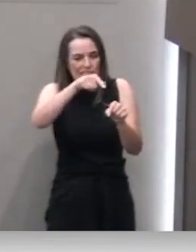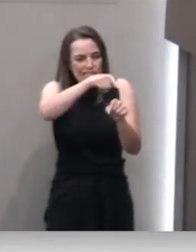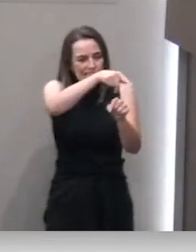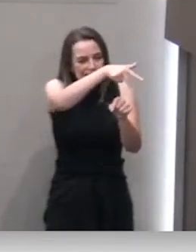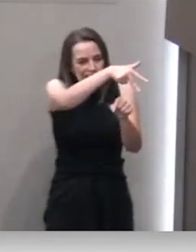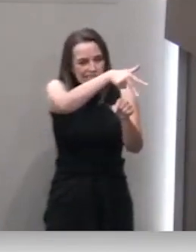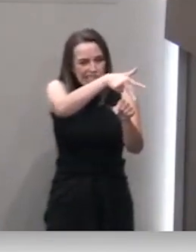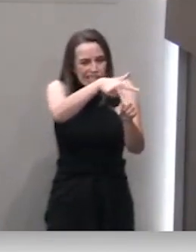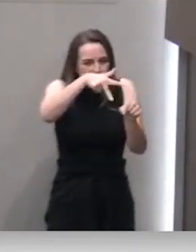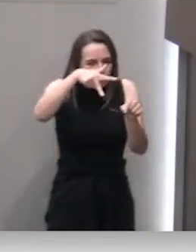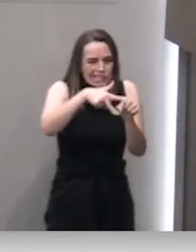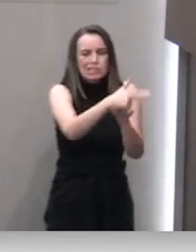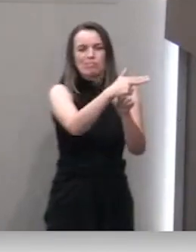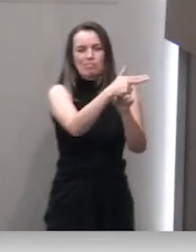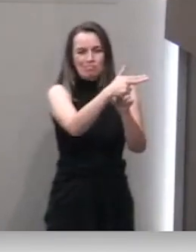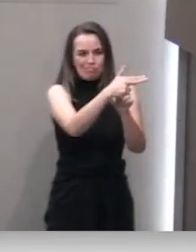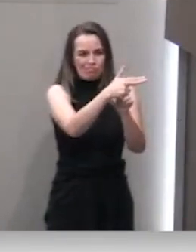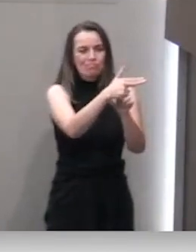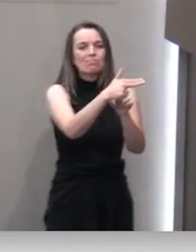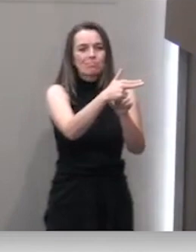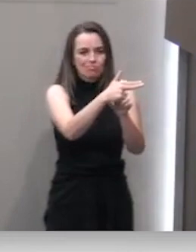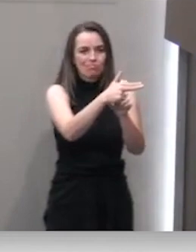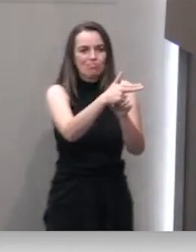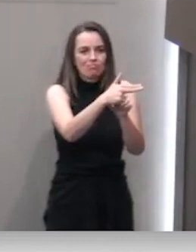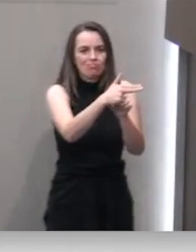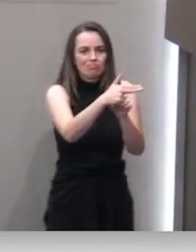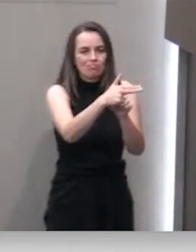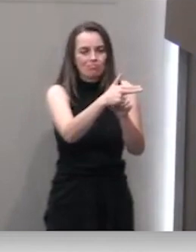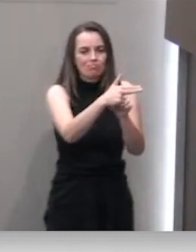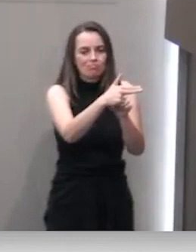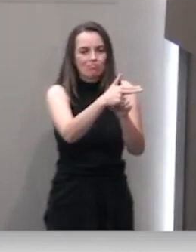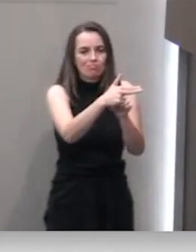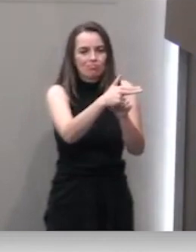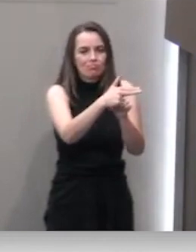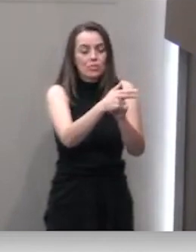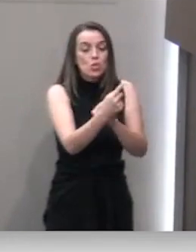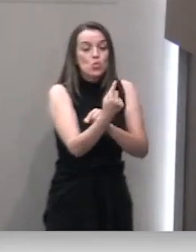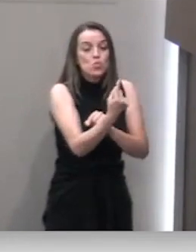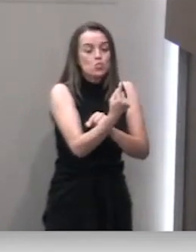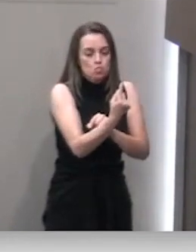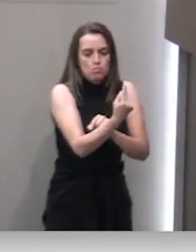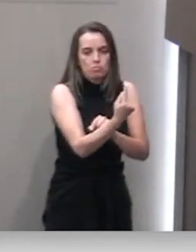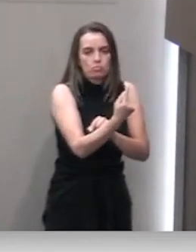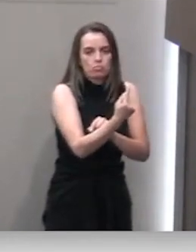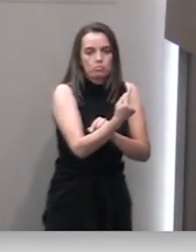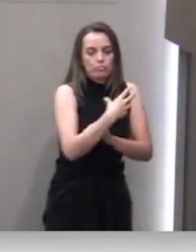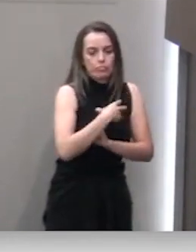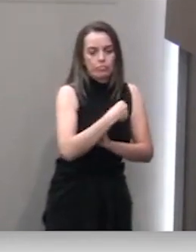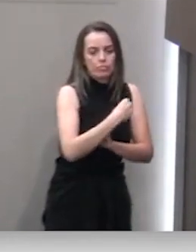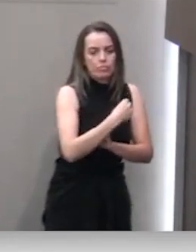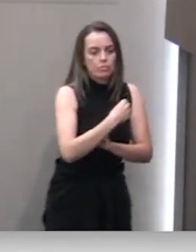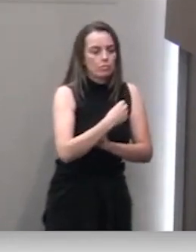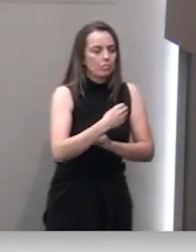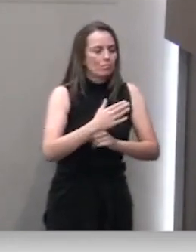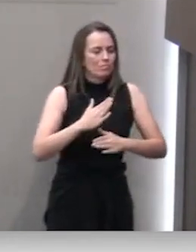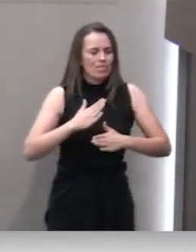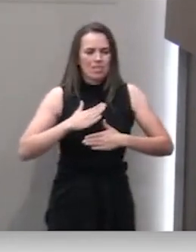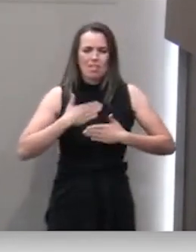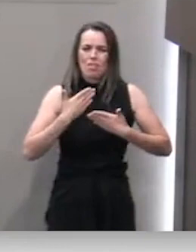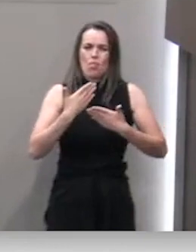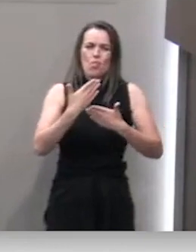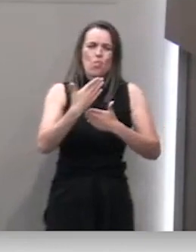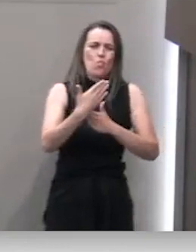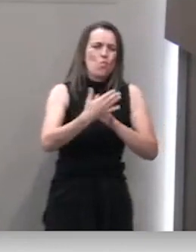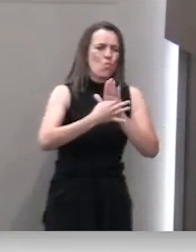decepou o pênis do Bruce. A família ficou horrorizada e com todo aquele